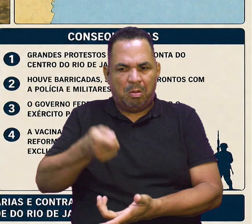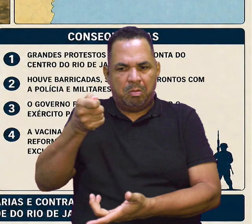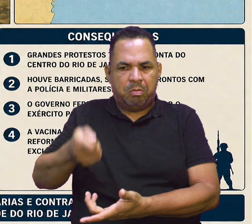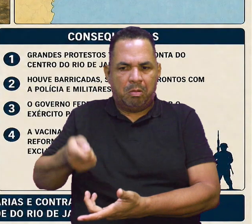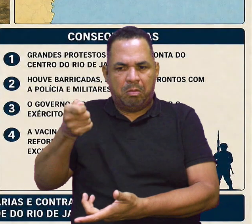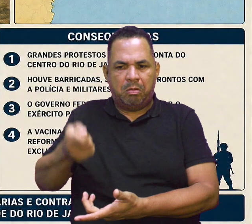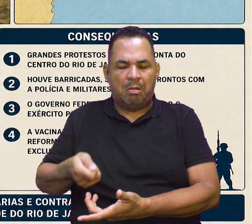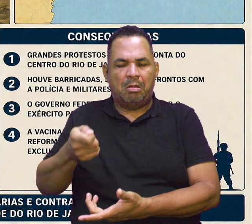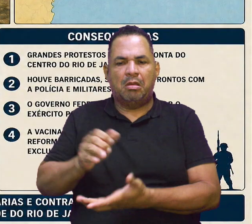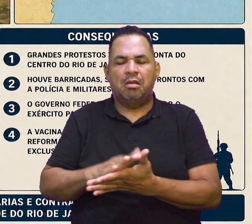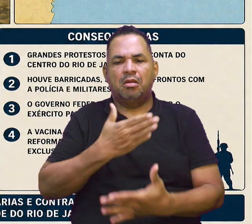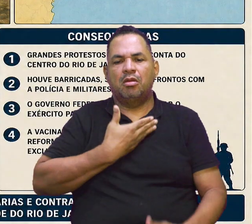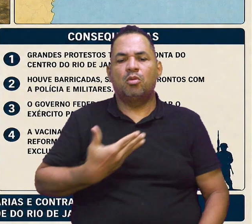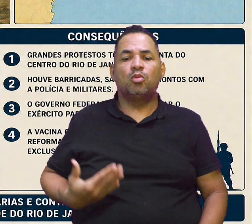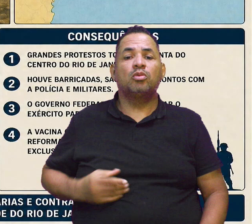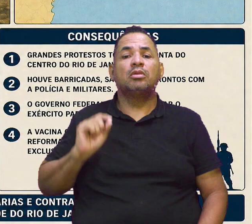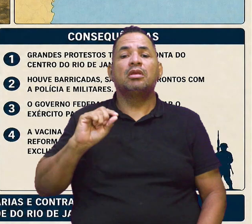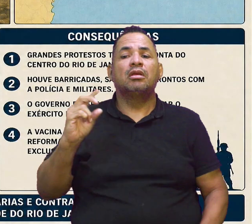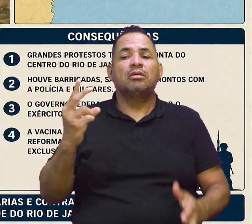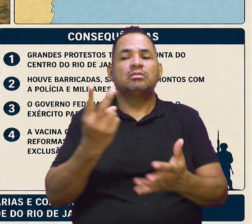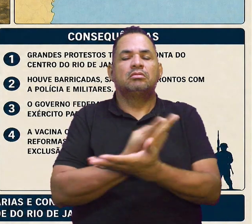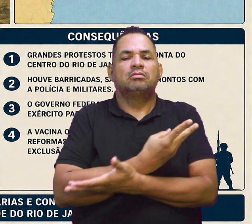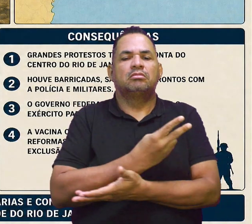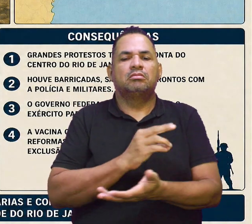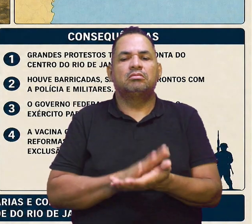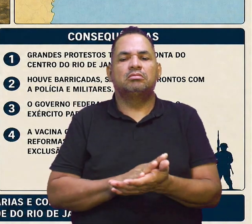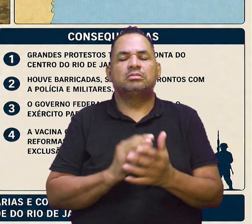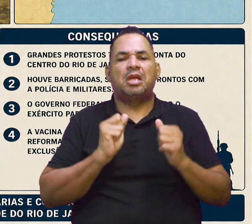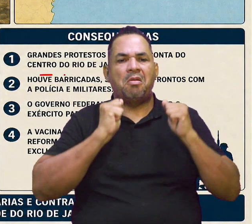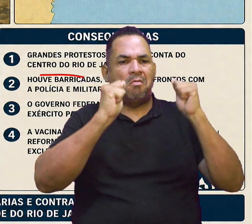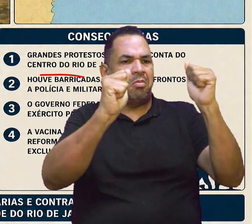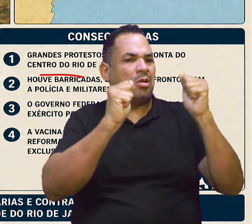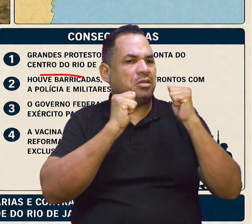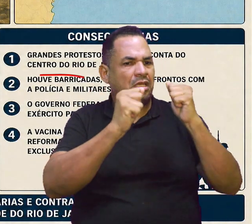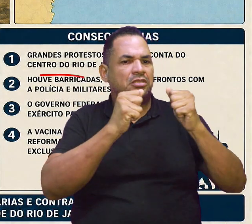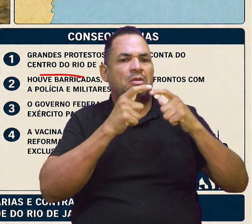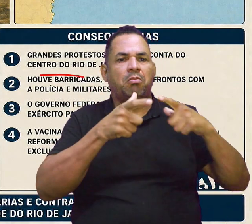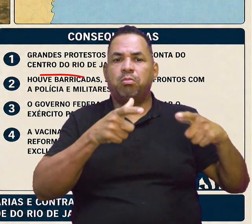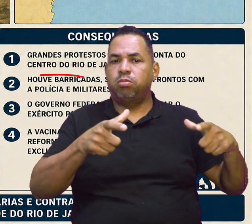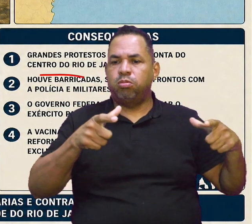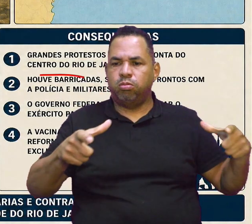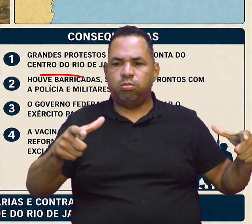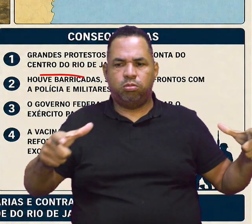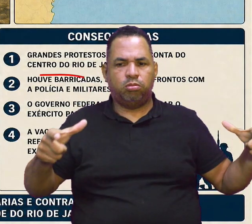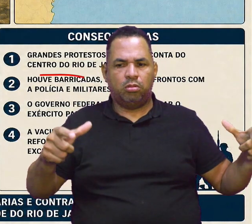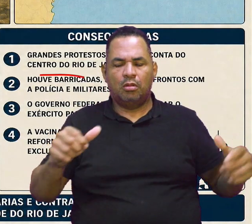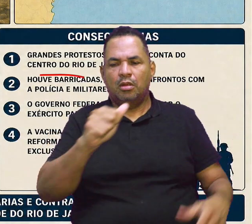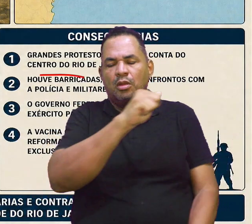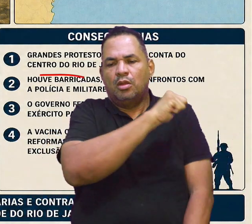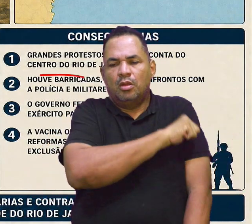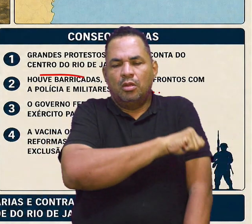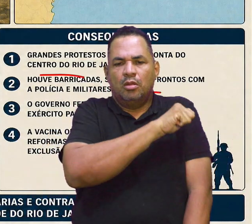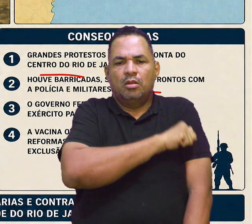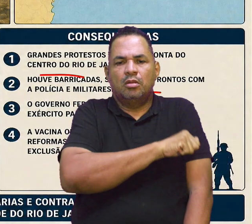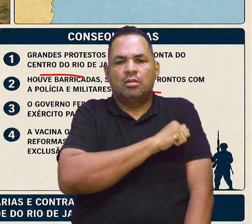foi a consequência? Grandes protestos tomaram conta do centro do Rio de Janeiro, houve barricadas,